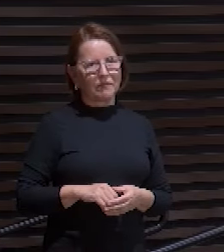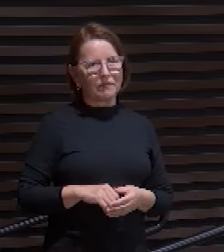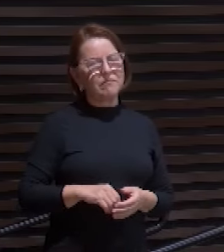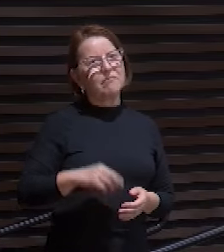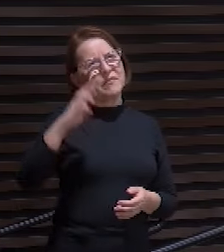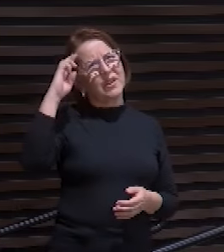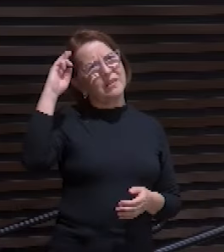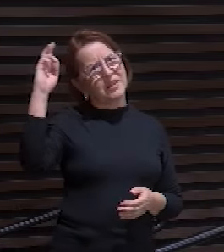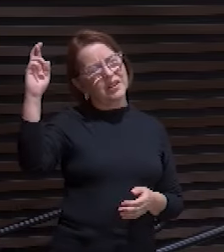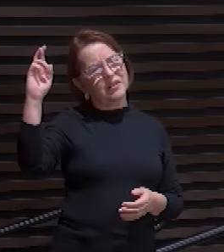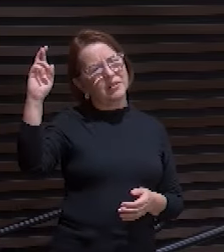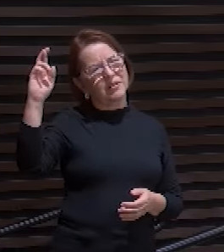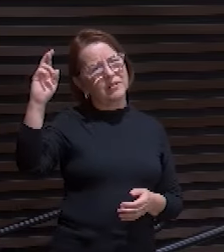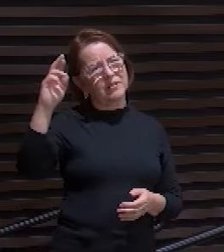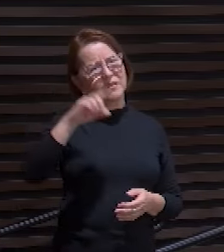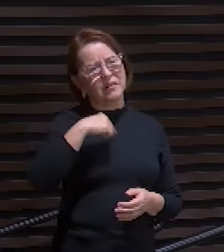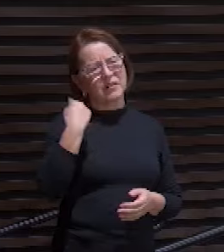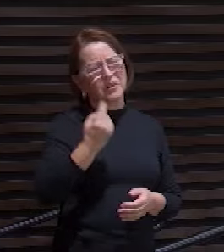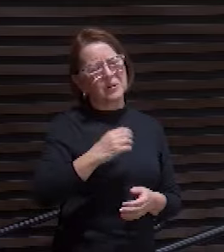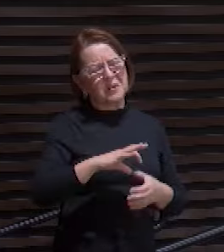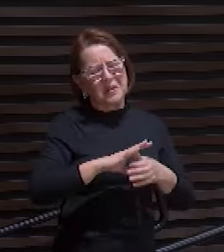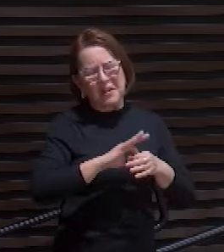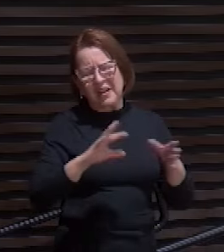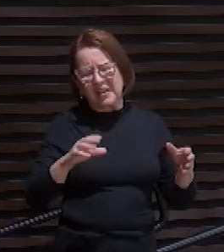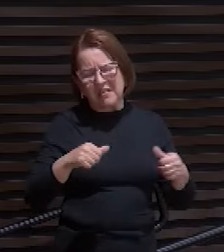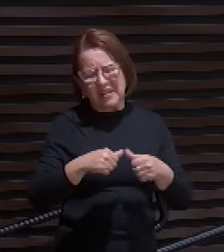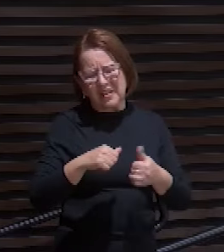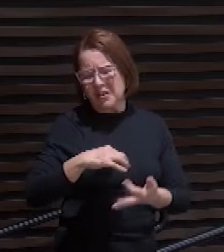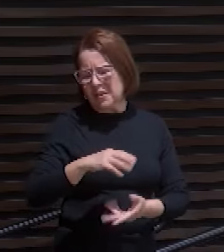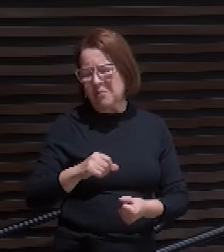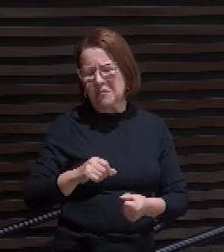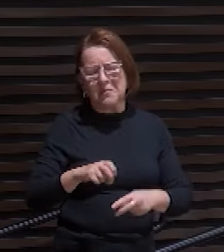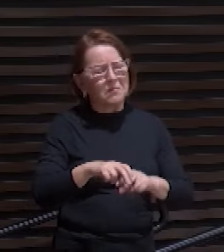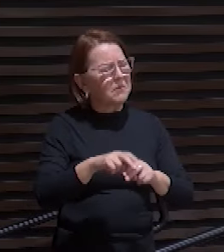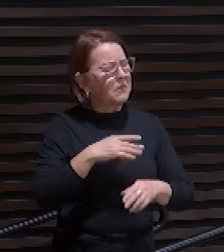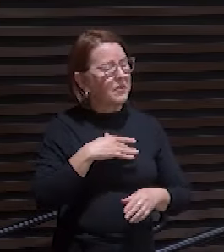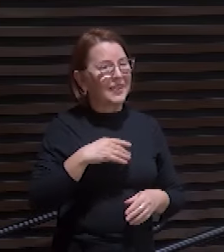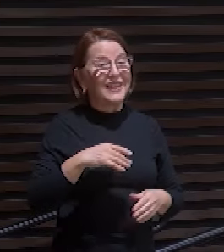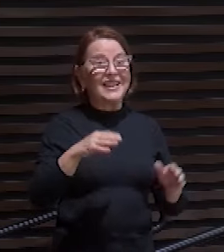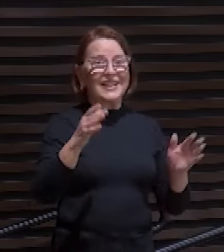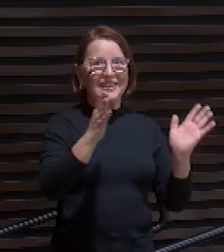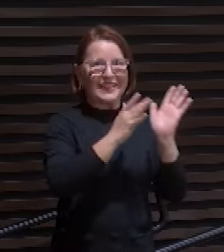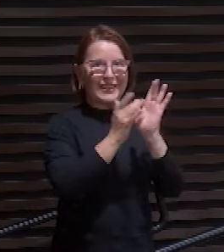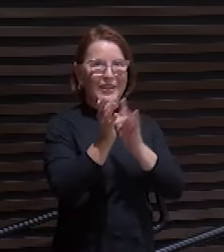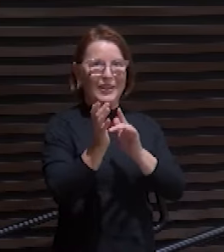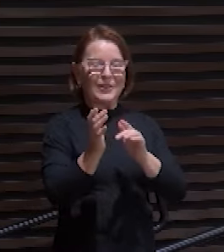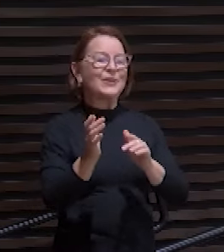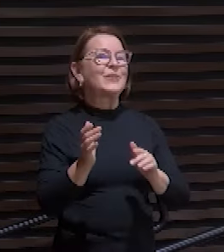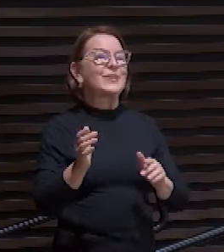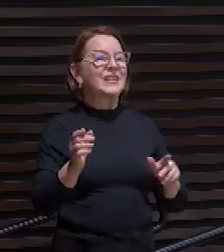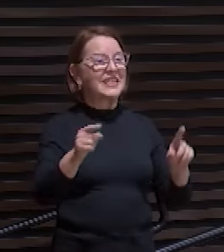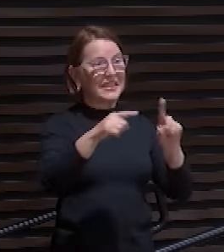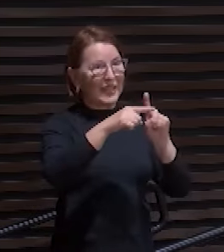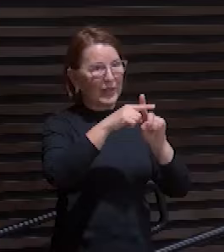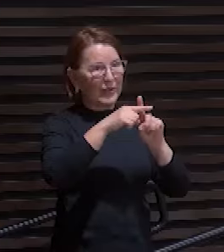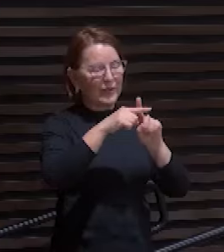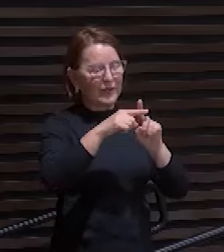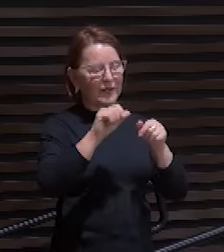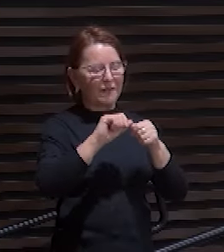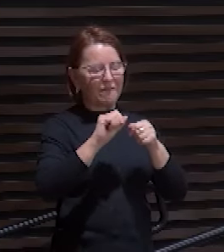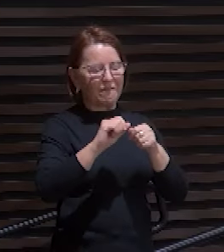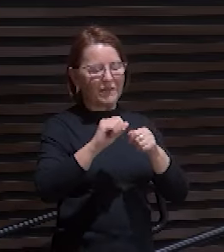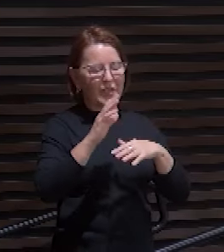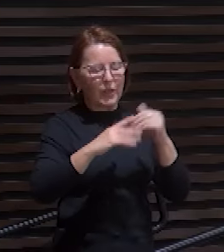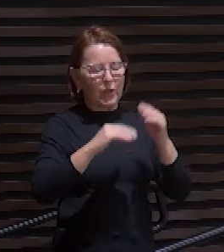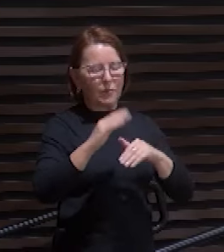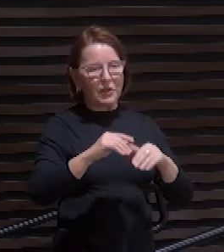Senhor, nos livra desse mundo por misericórdia. Jesus lá na cruz, a Bíblia diz que Ele fez uma obra de nos desarraigar